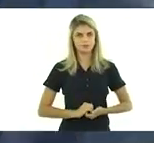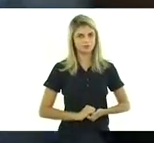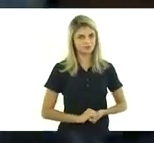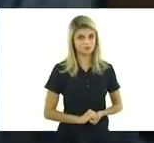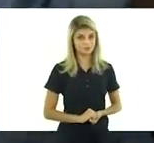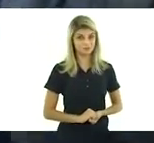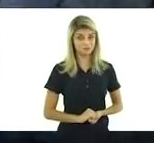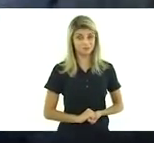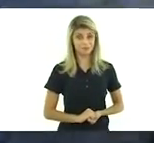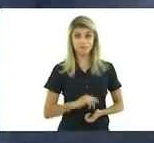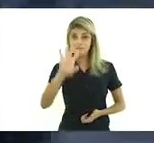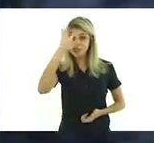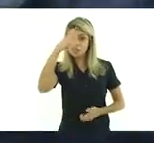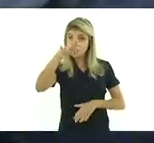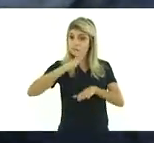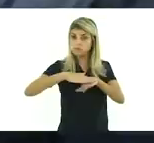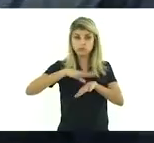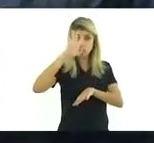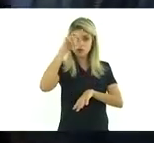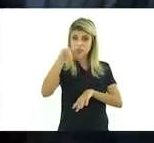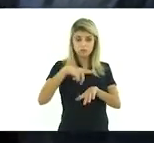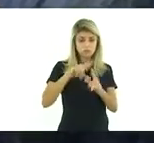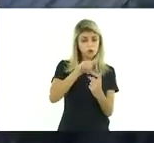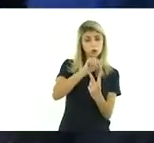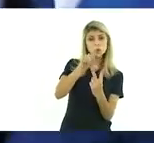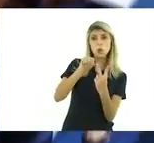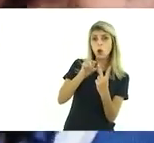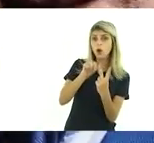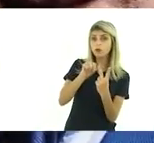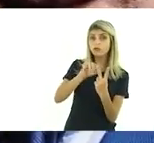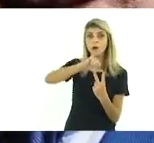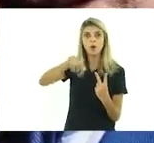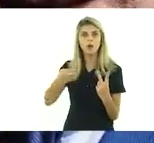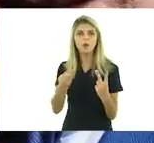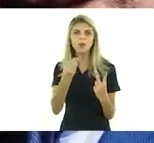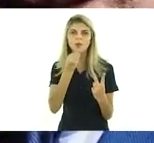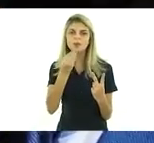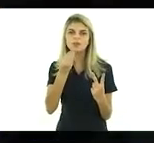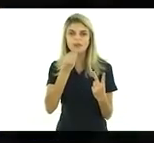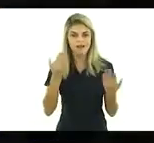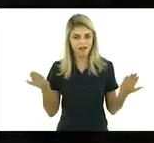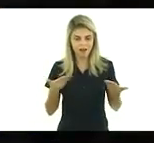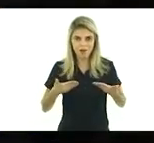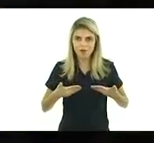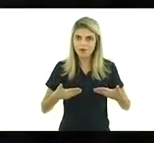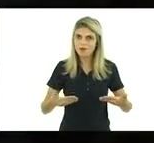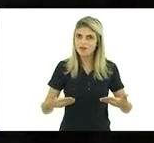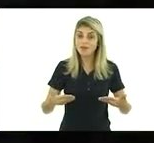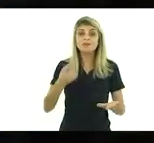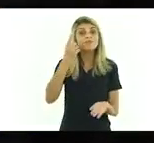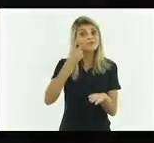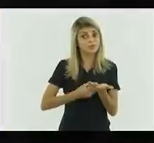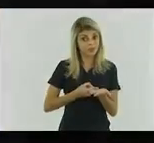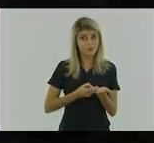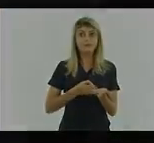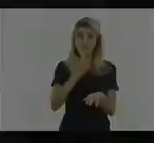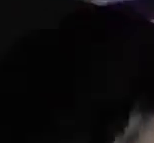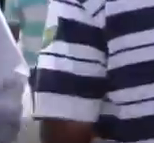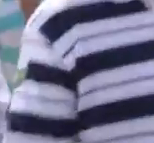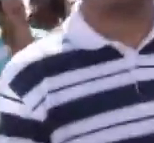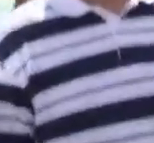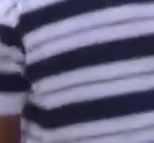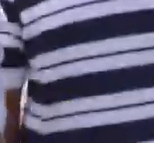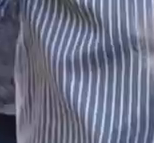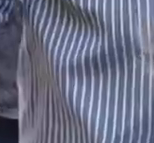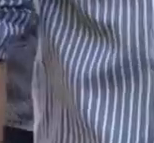A decisão está em suas mãos e a grande oportunidade é agora. Chegou a hora da verdade.